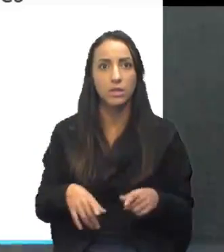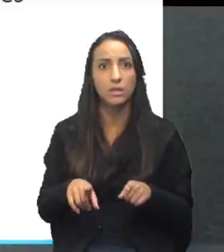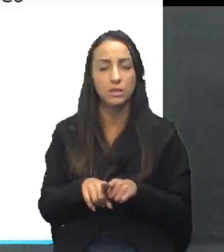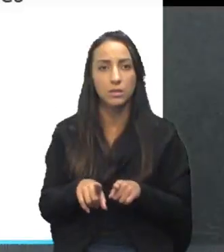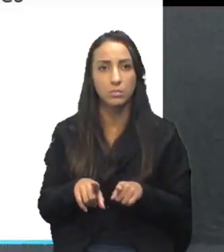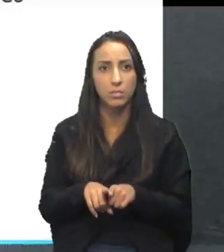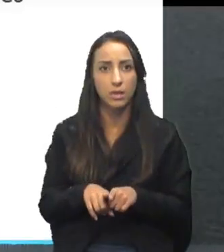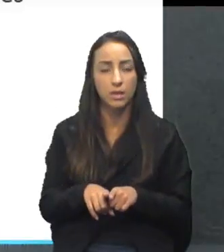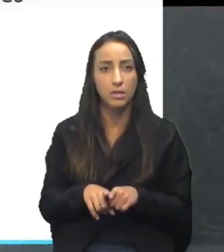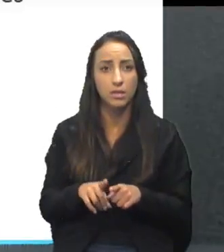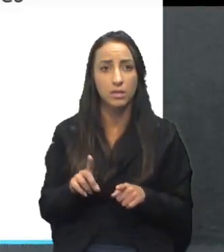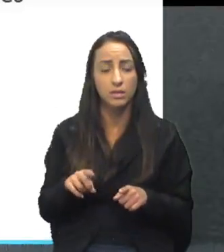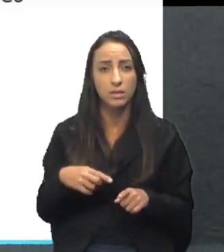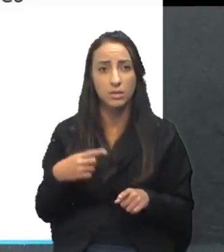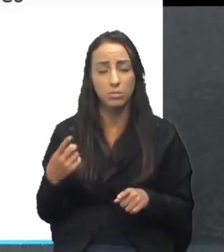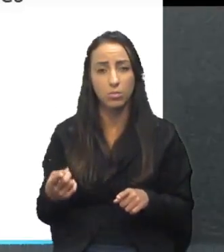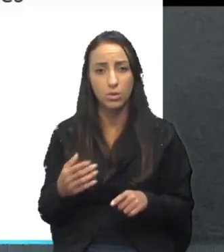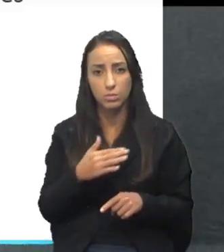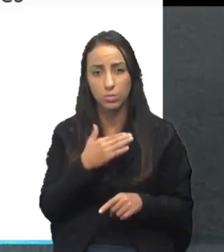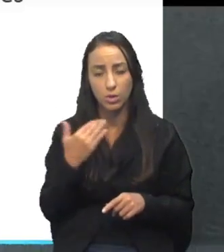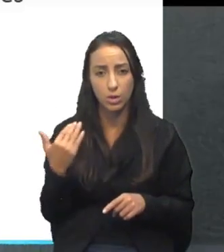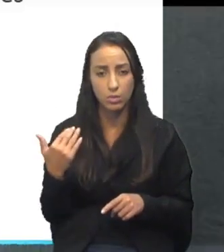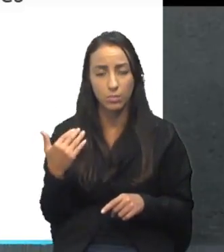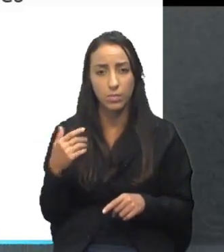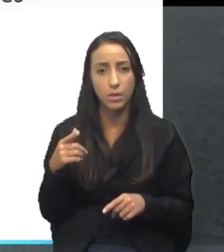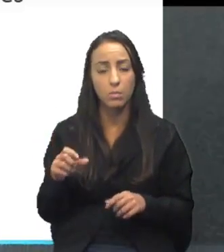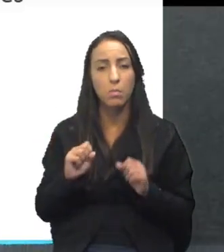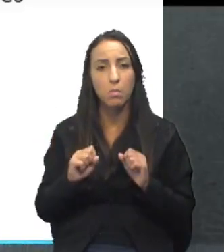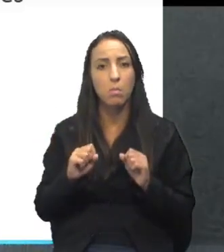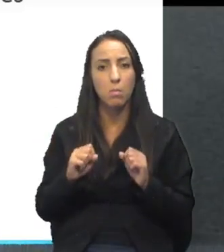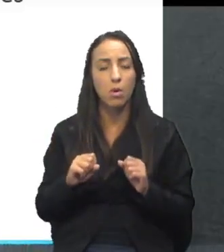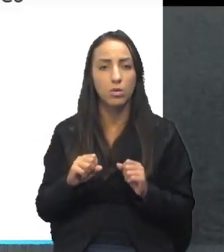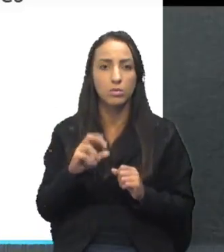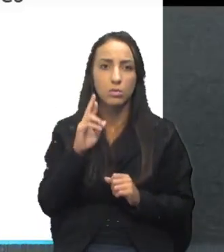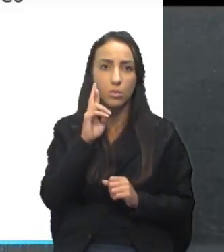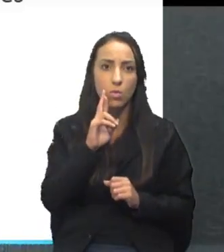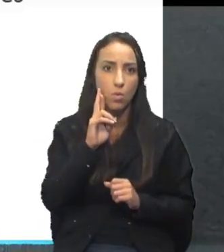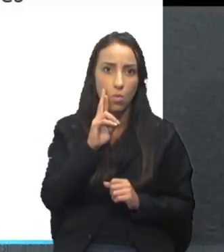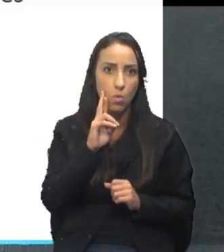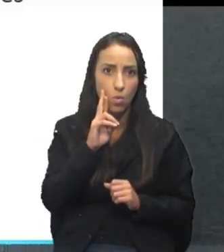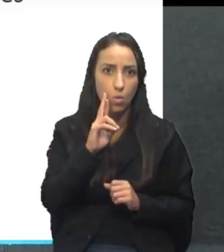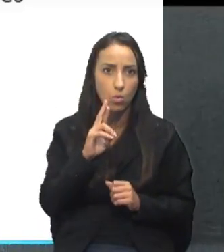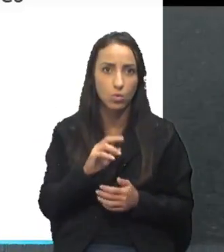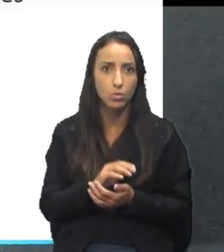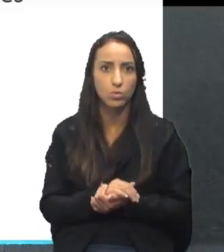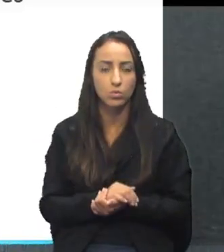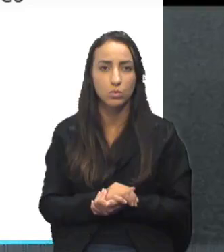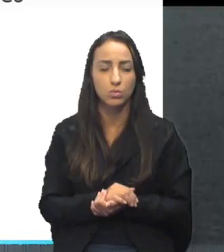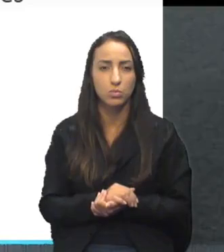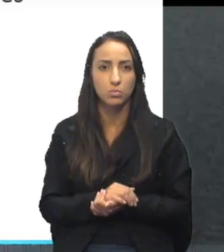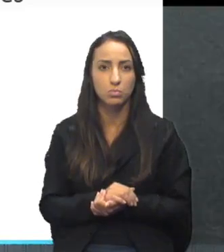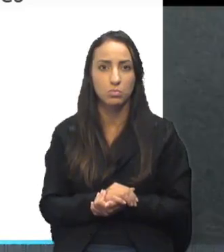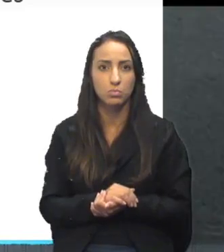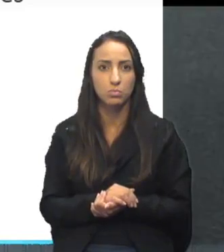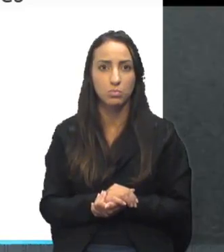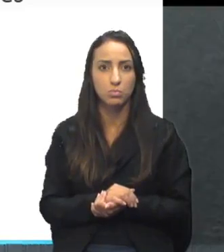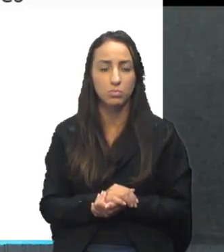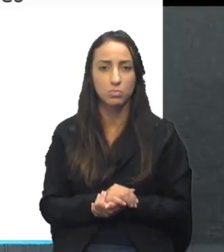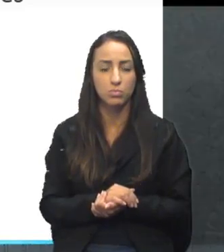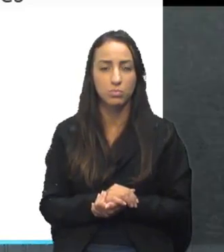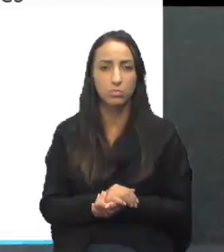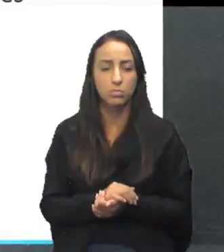pode apresentar manchas generalizadas de coloração arroxeadas, característica do livor